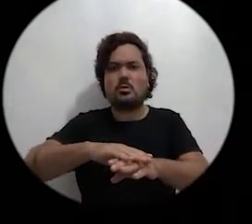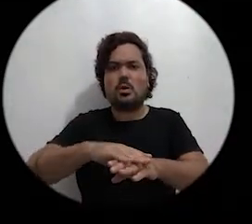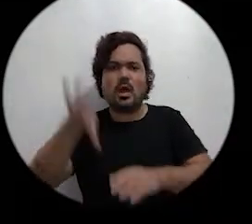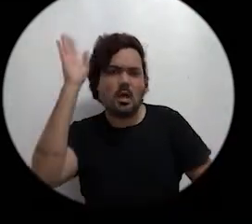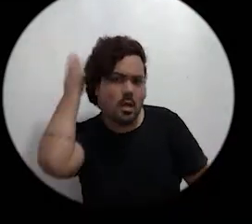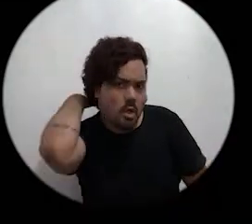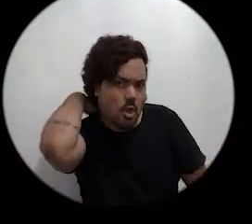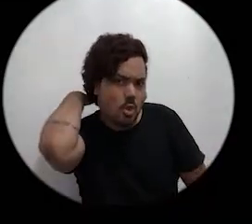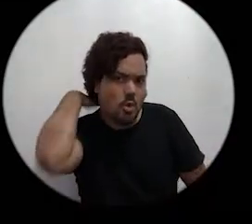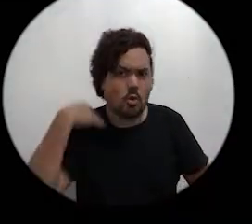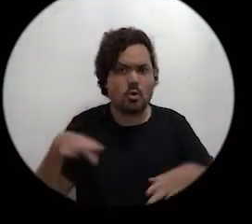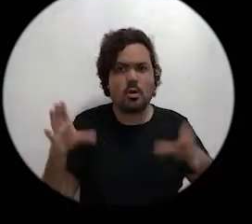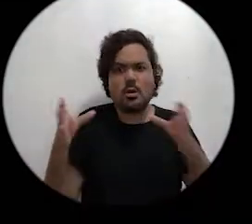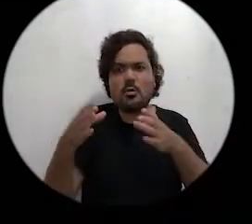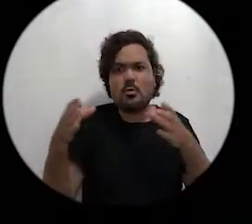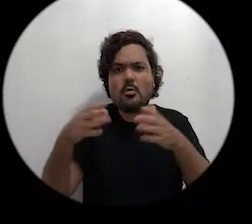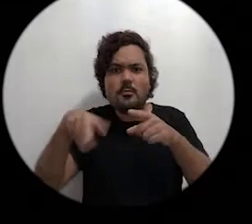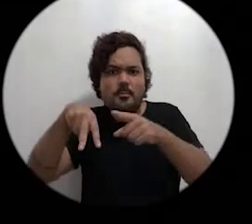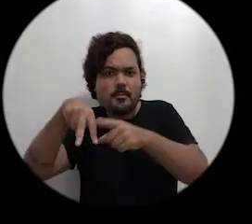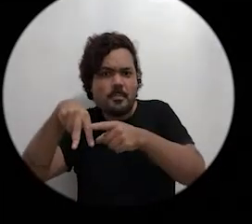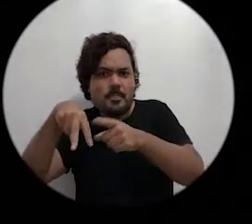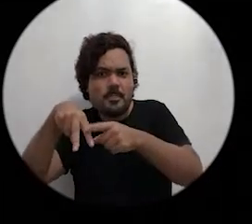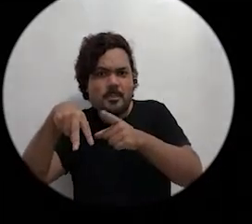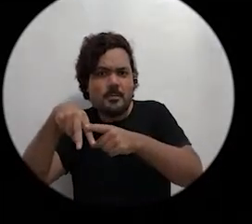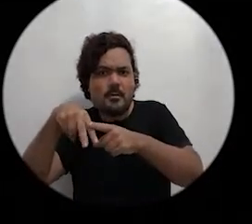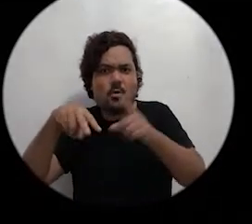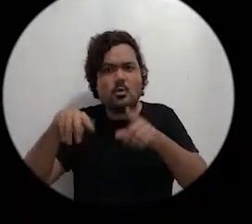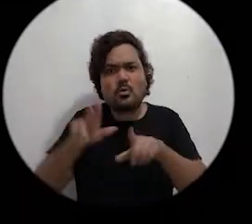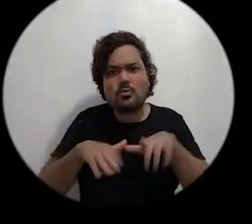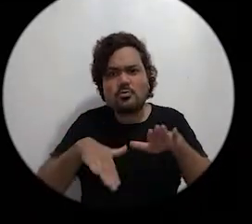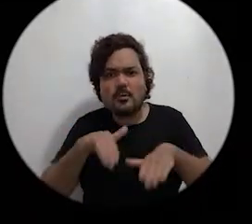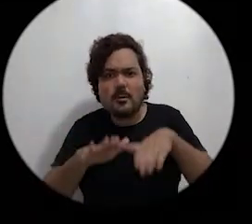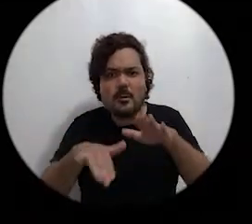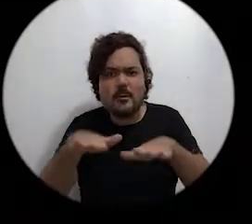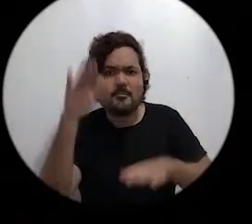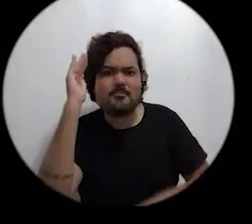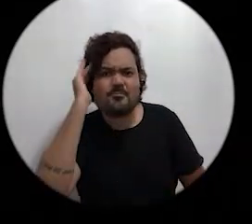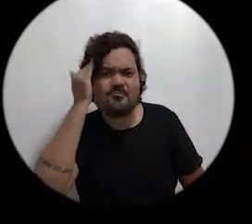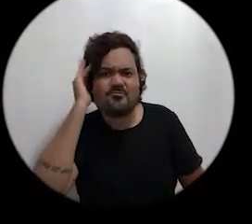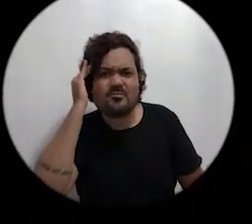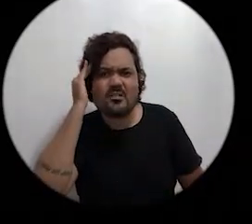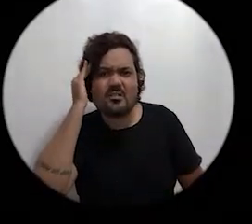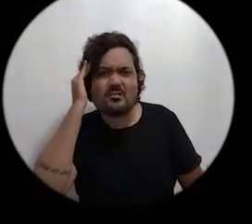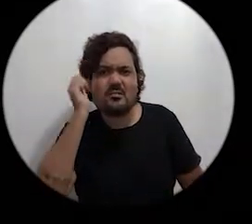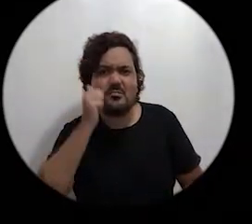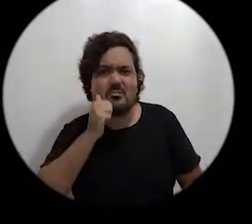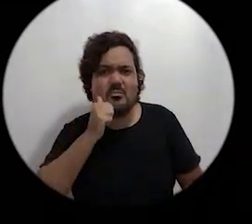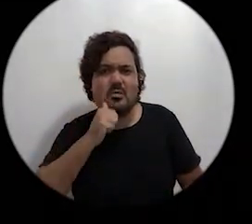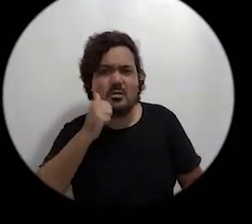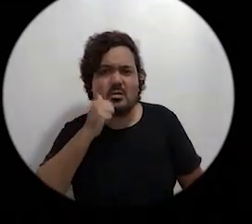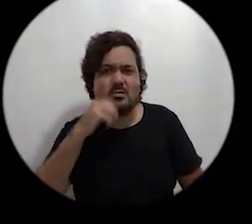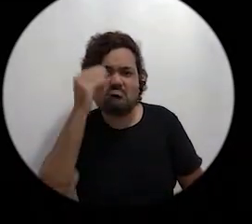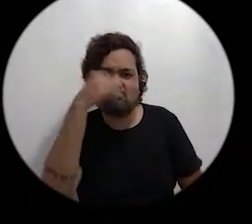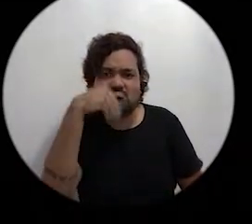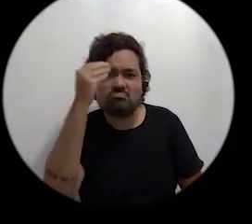a coluna, a cintura, o joelho, os pés. Pensa nessa mulher fraca,